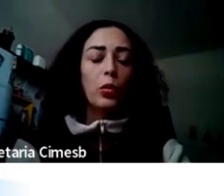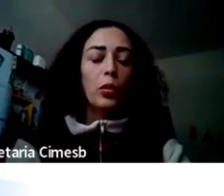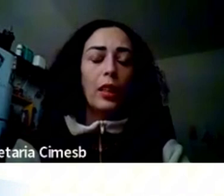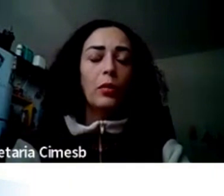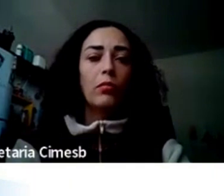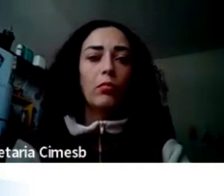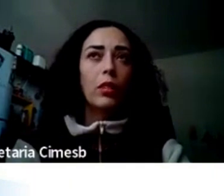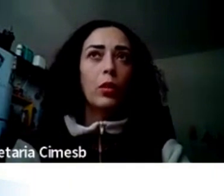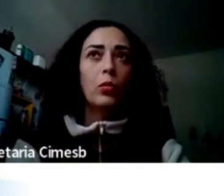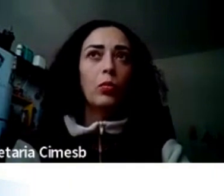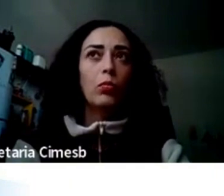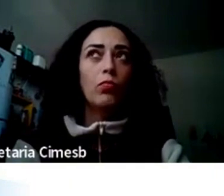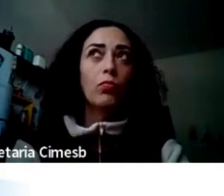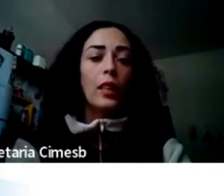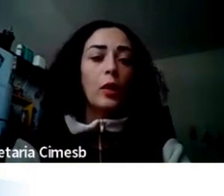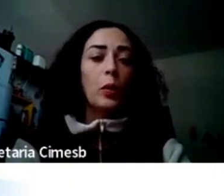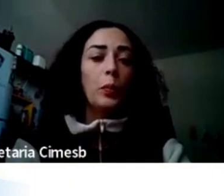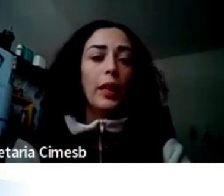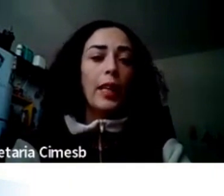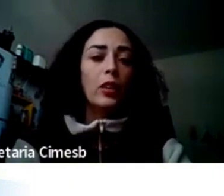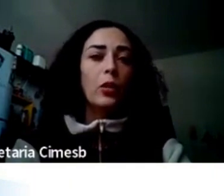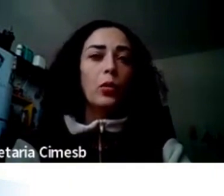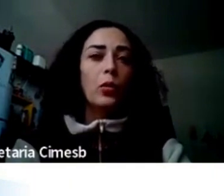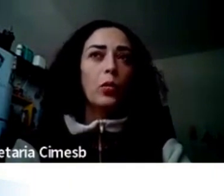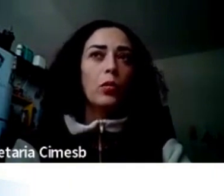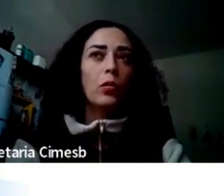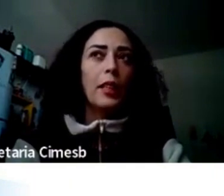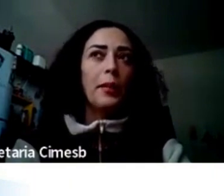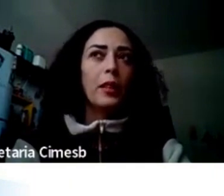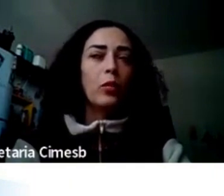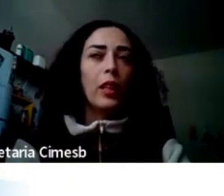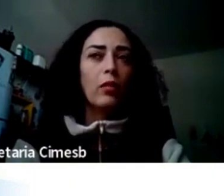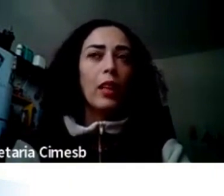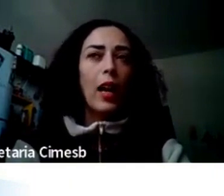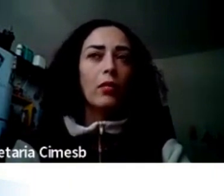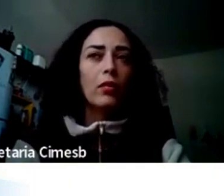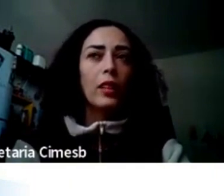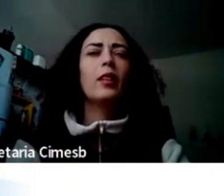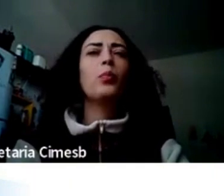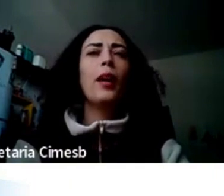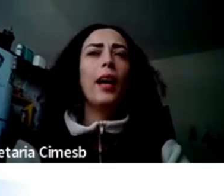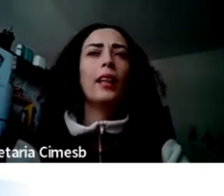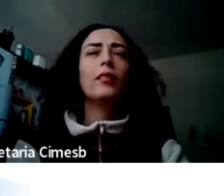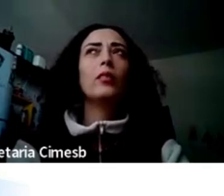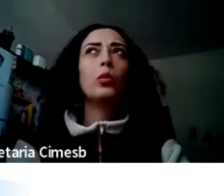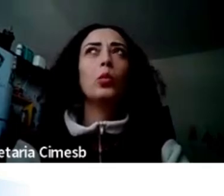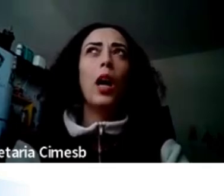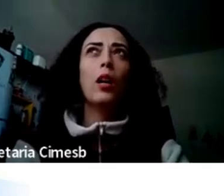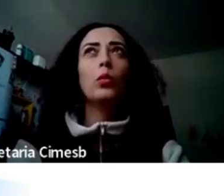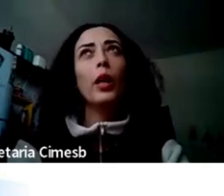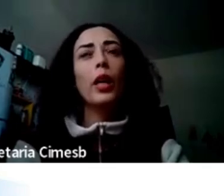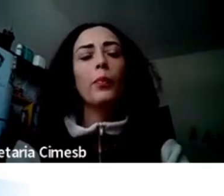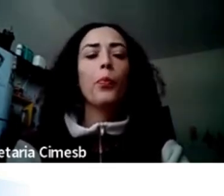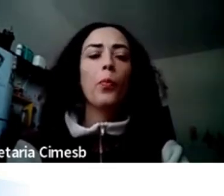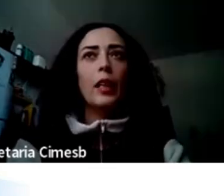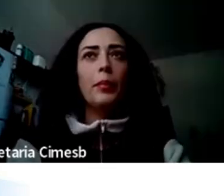e conjunção. Então, eles não compreendem, porque na Libras não tem o da, o de, o para, o